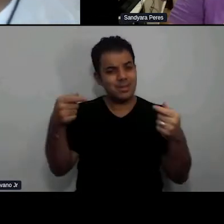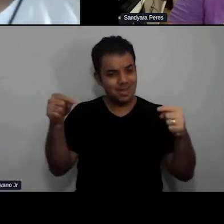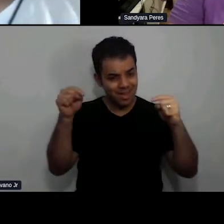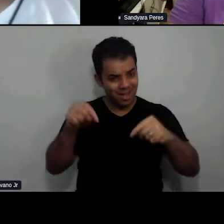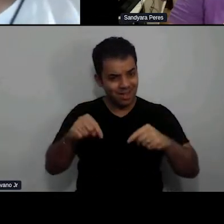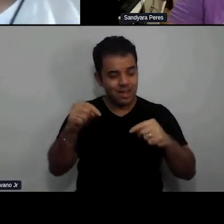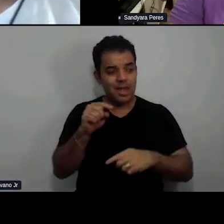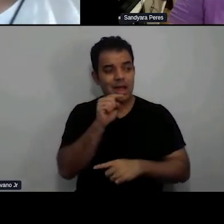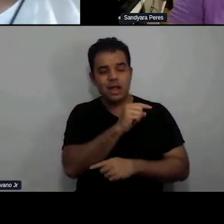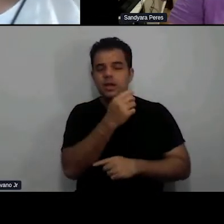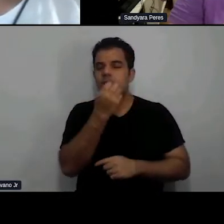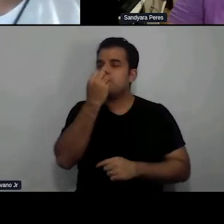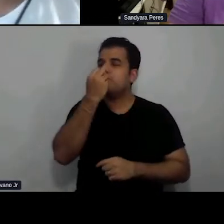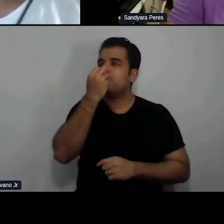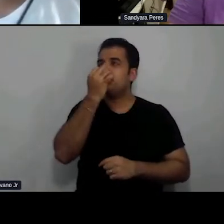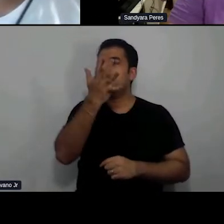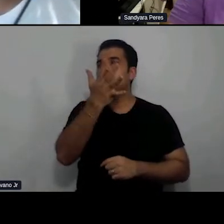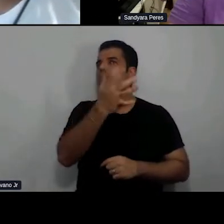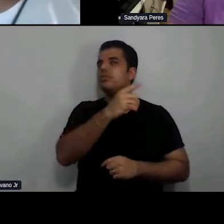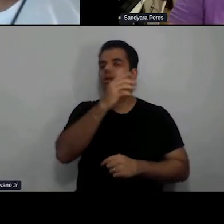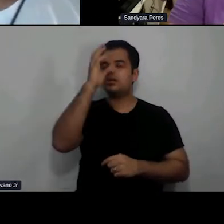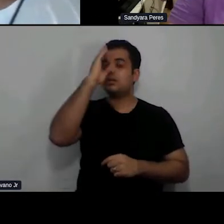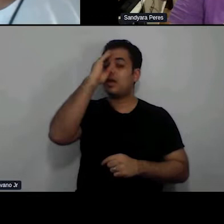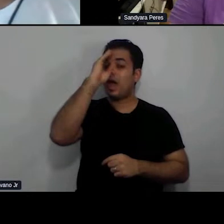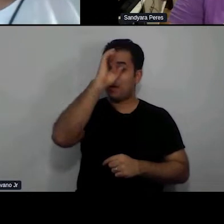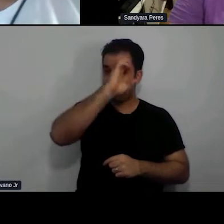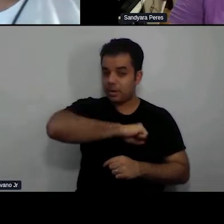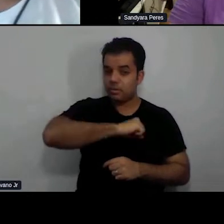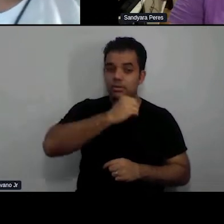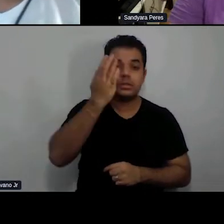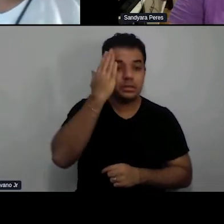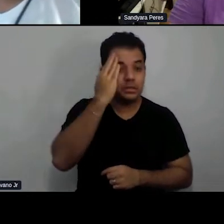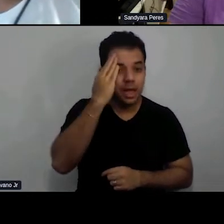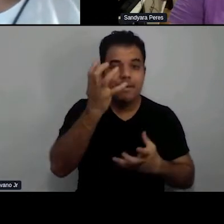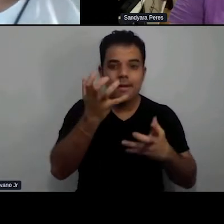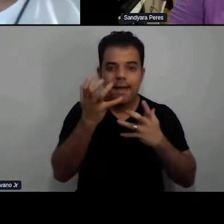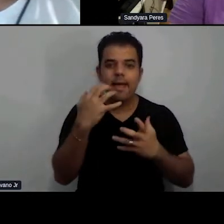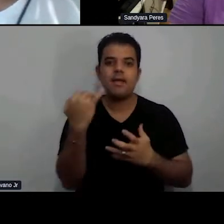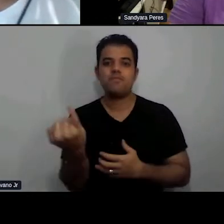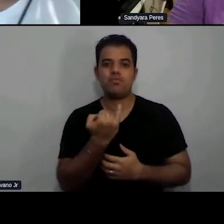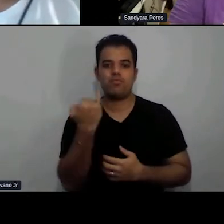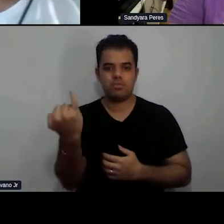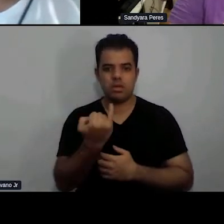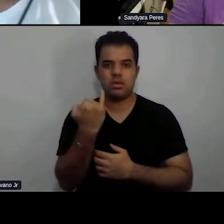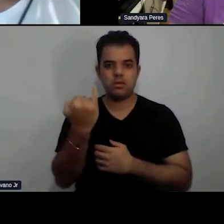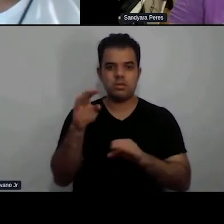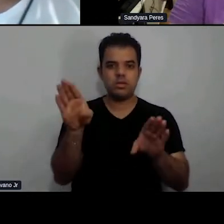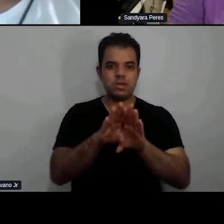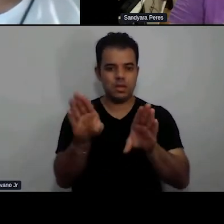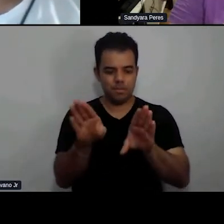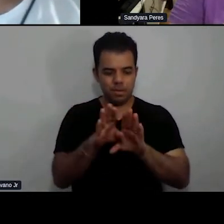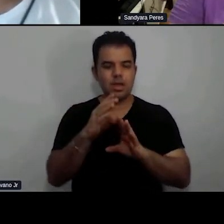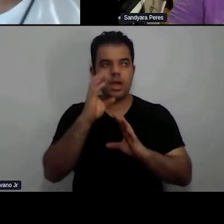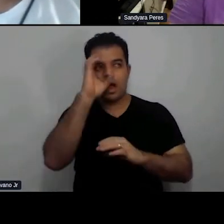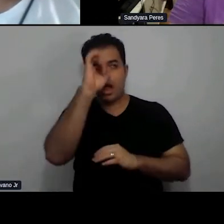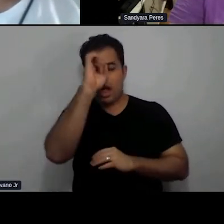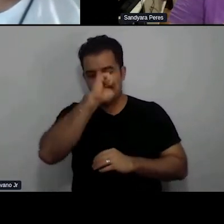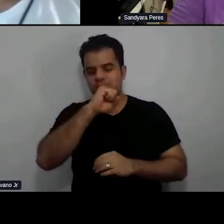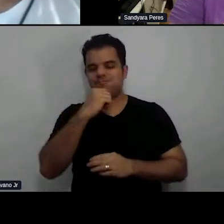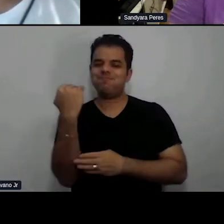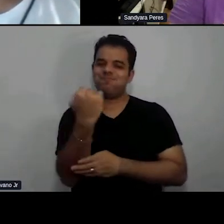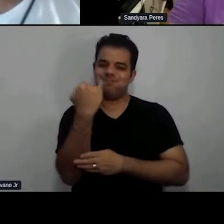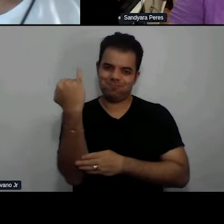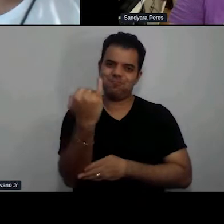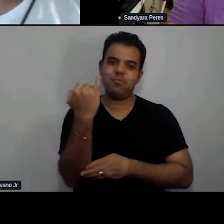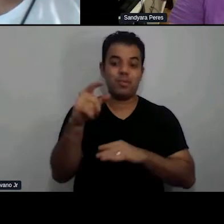É muito bom, porque ele já tem uma consciência do que é, da importância dele compreender que também a acessibilidade é uma